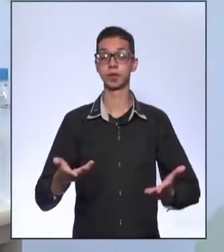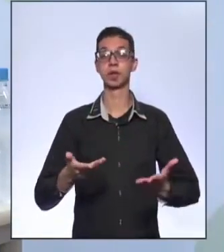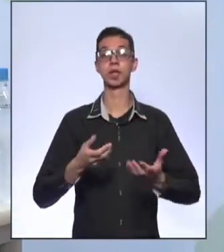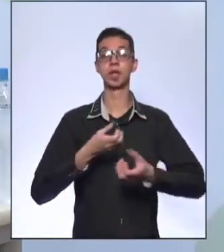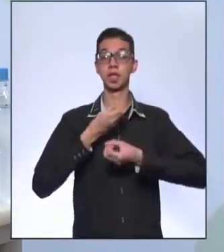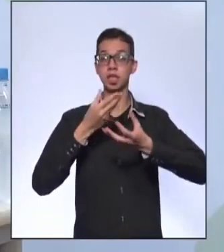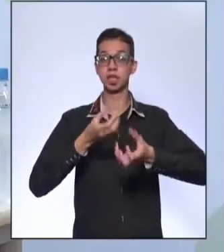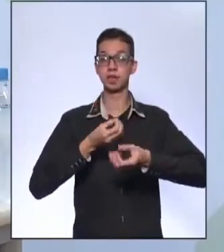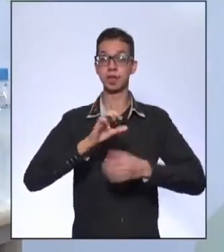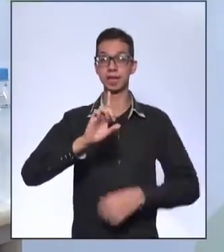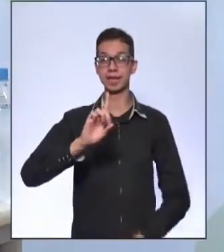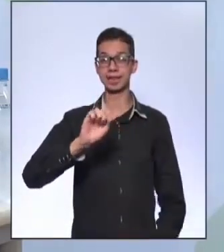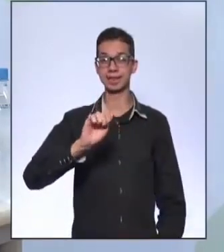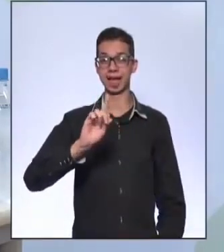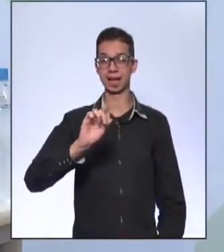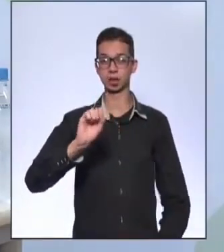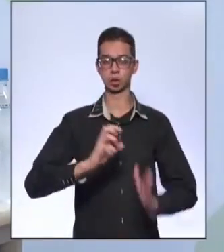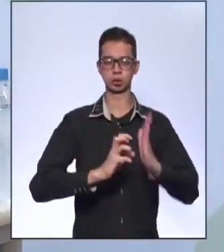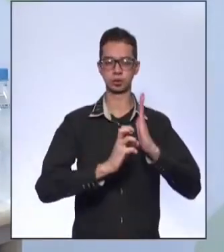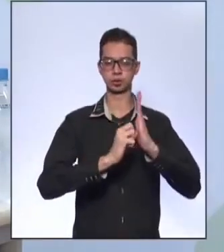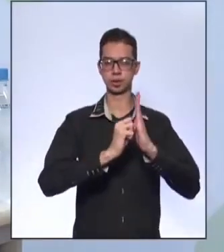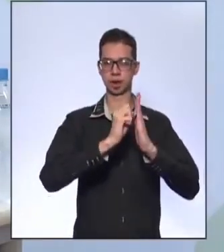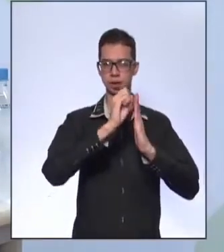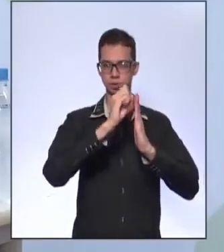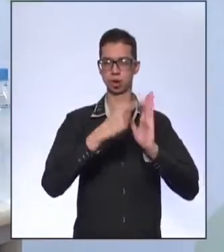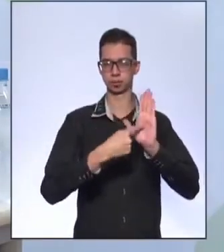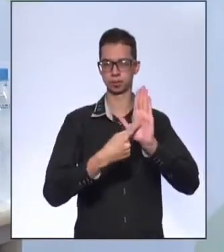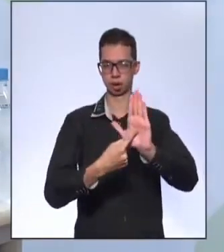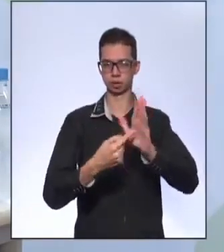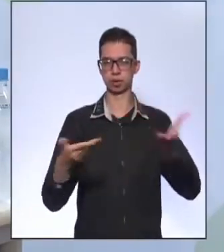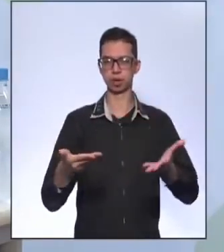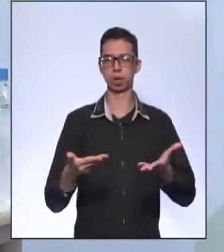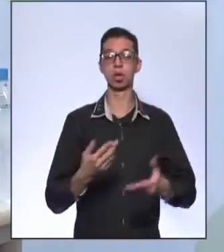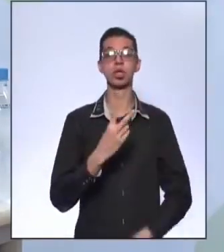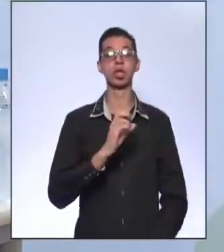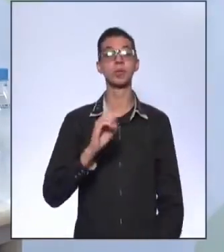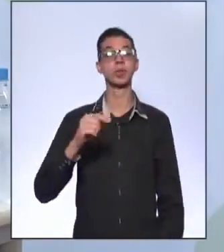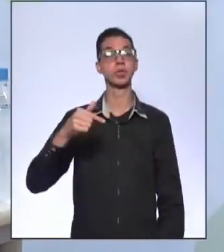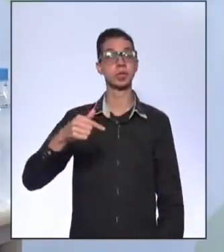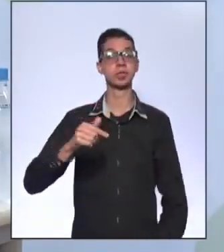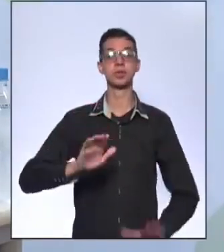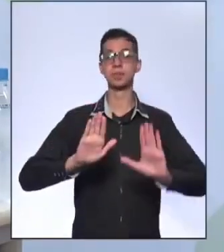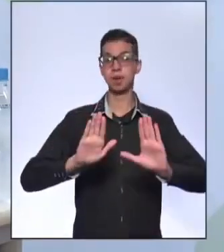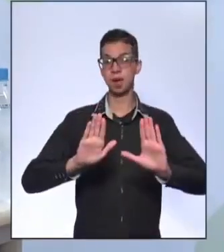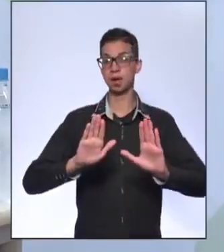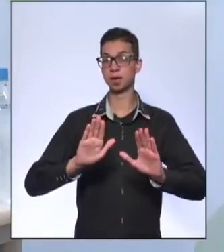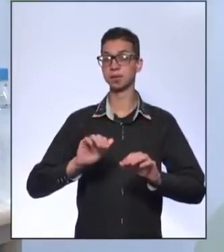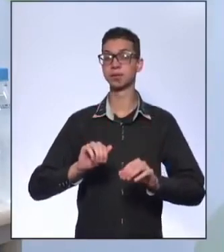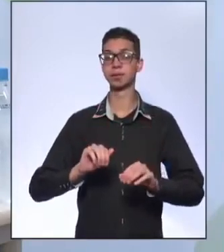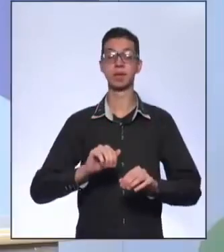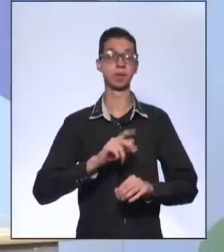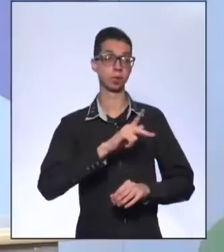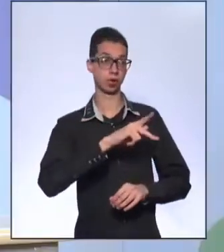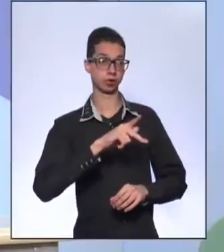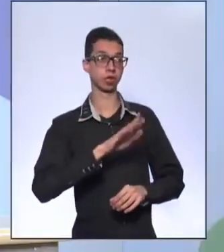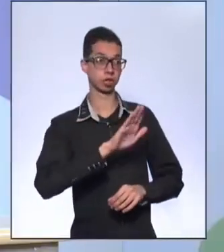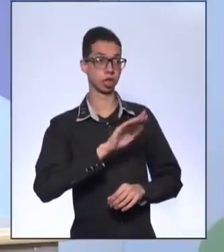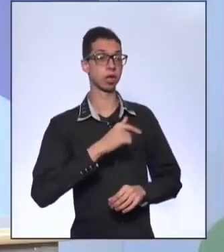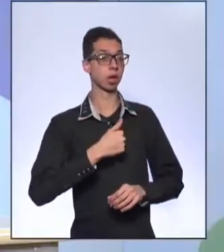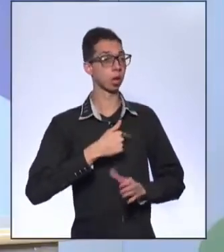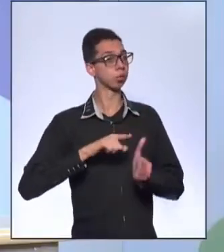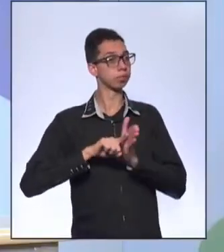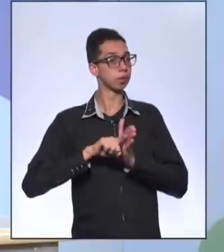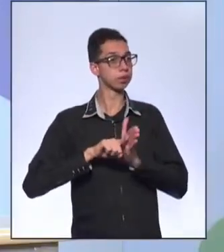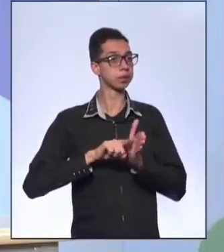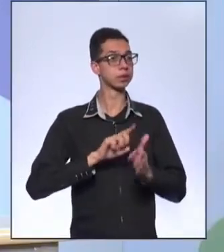dados que eu vou apresentar para vocês aí é de 2007 tá mais professora eu estava pesquisando hoje de manhã no site do IBGE